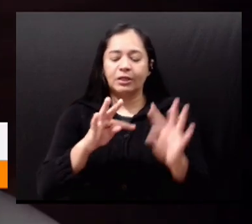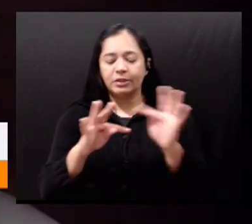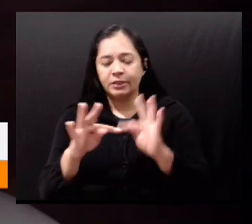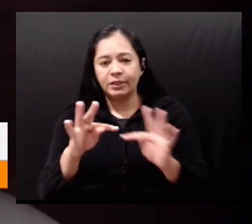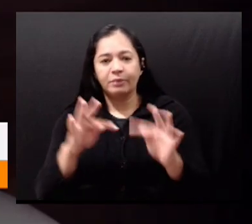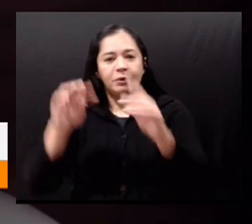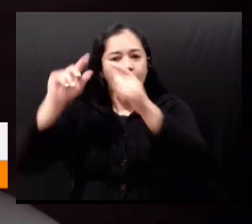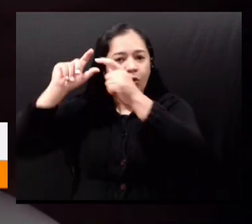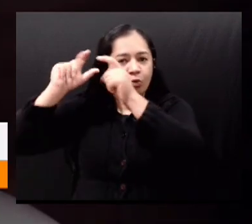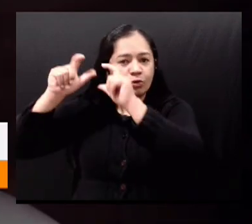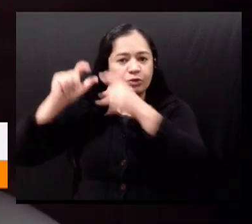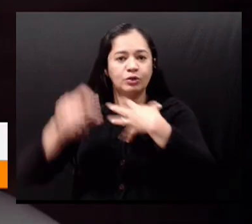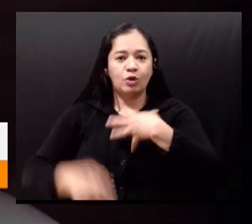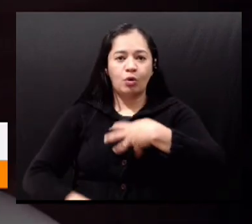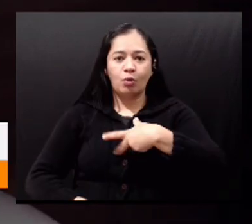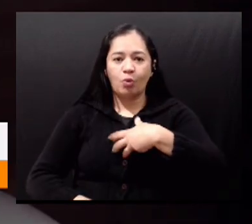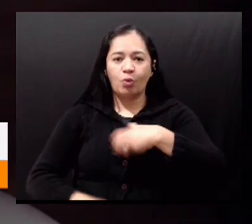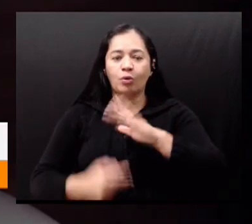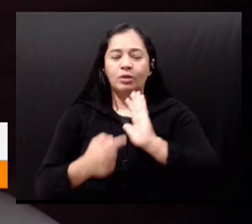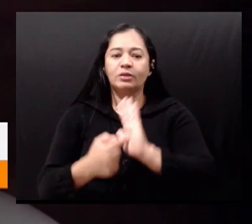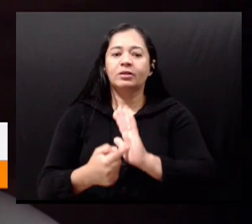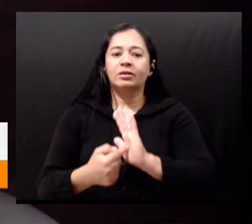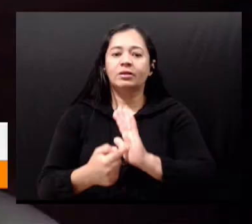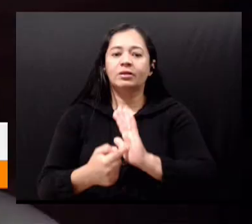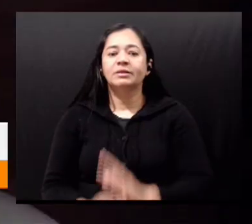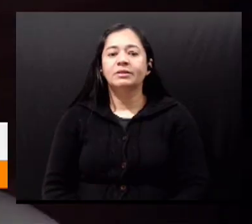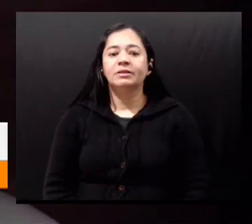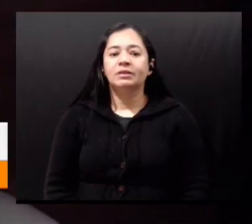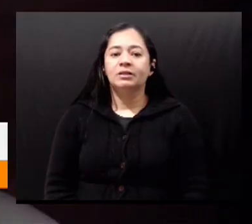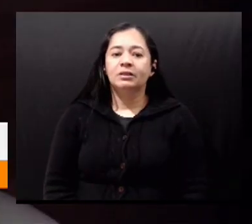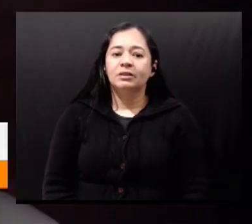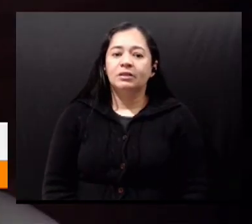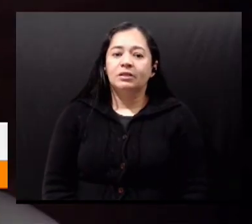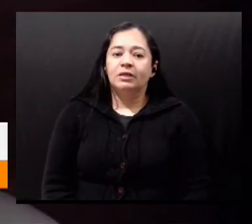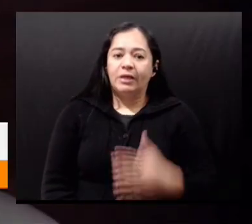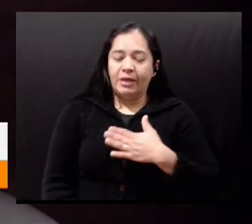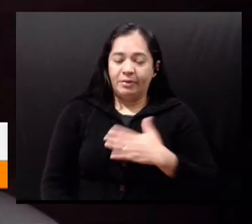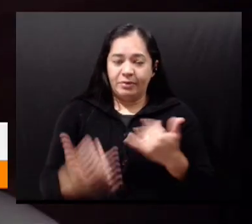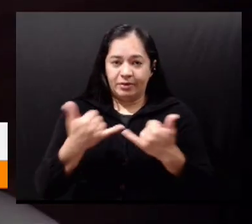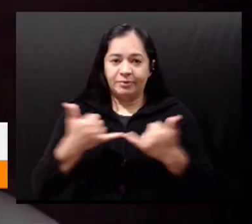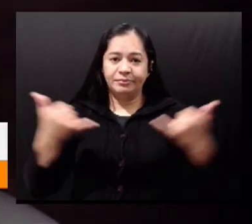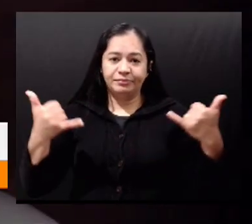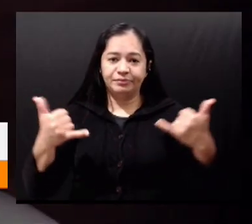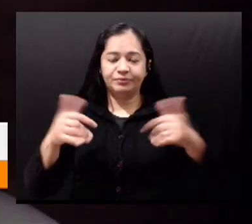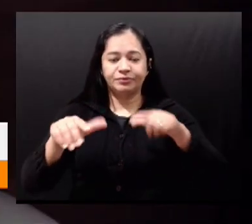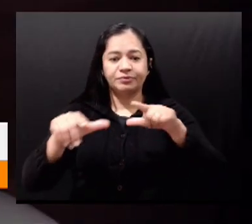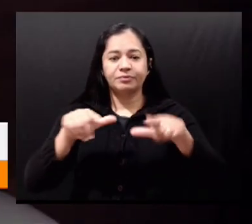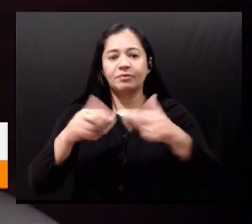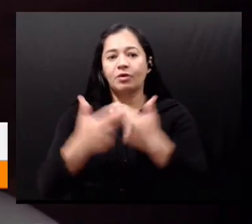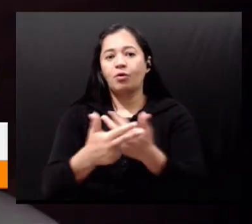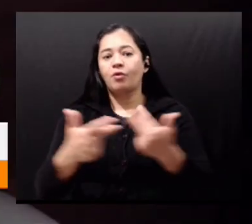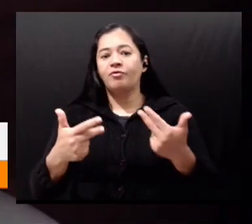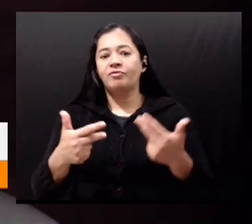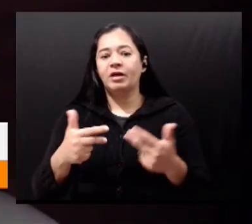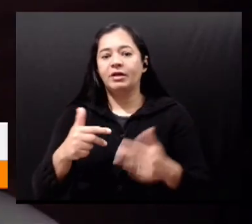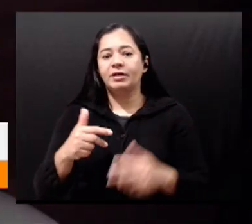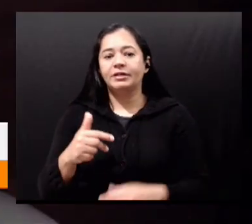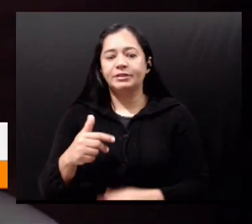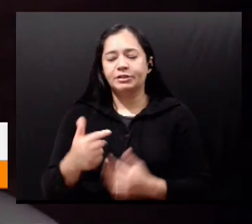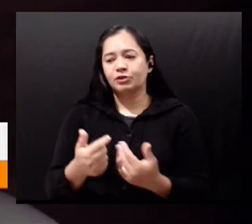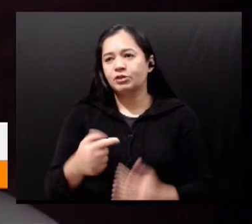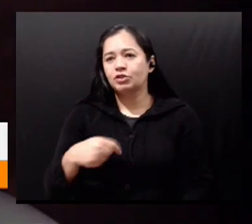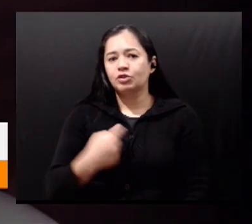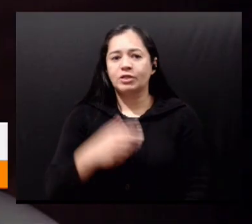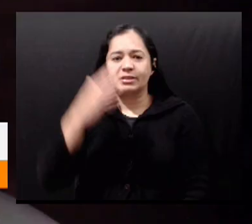qual, né, eu sou adepta, Uhum. digamos assim, é a minha linha, ela trabalha com vários passos para a gente lidar com situações de